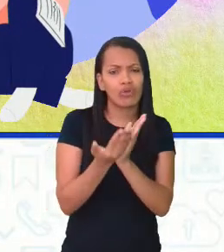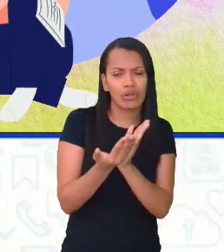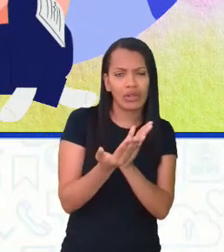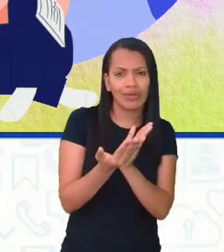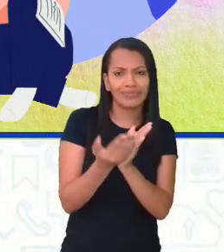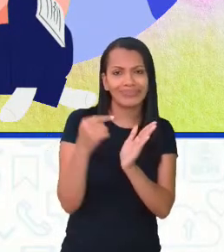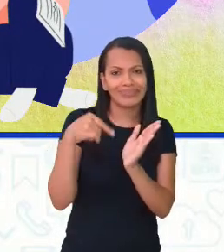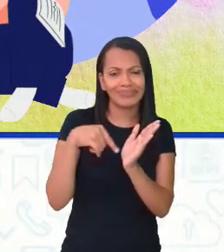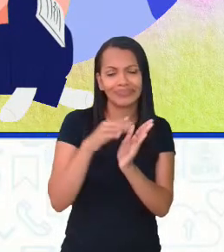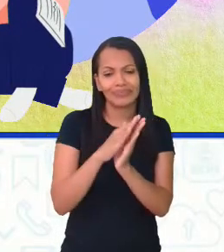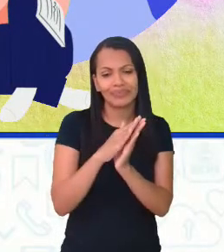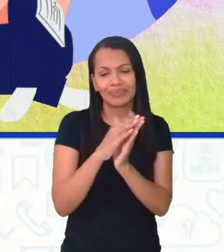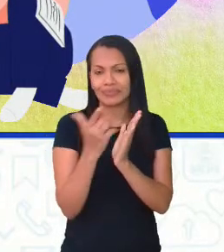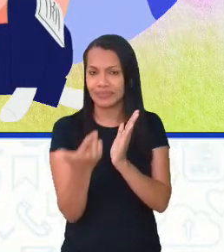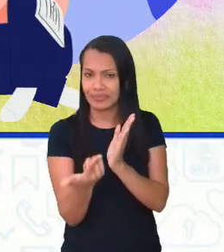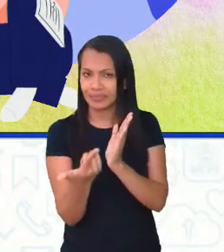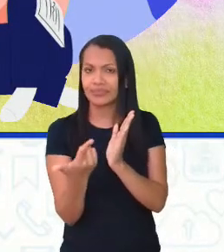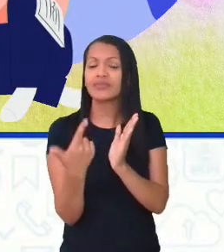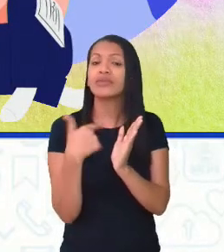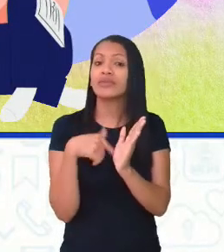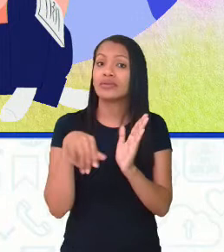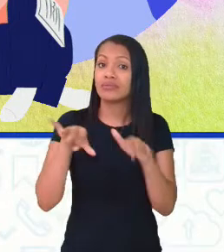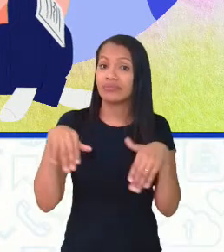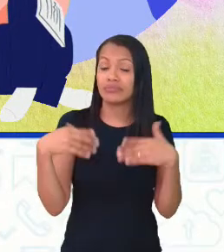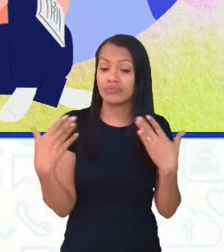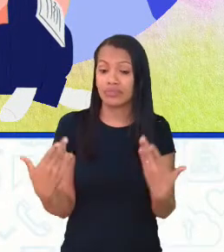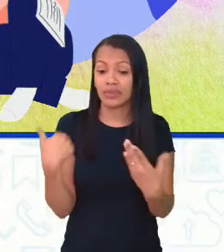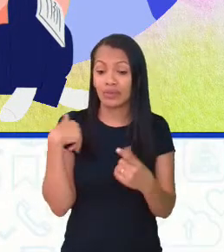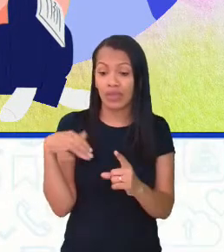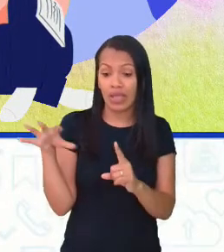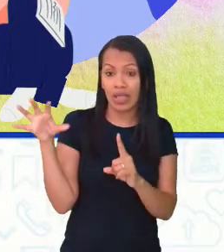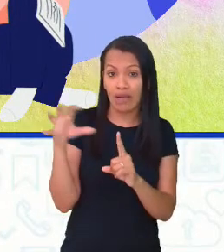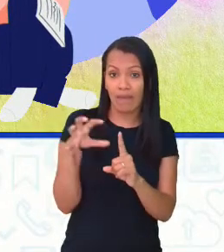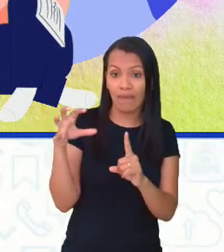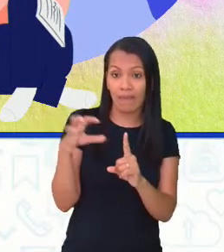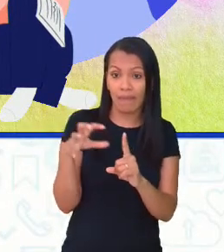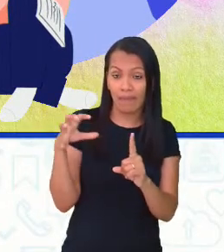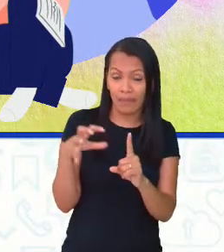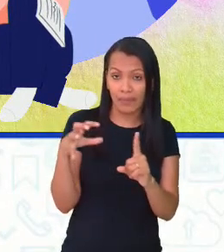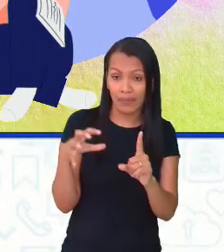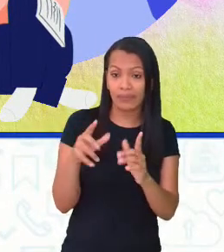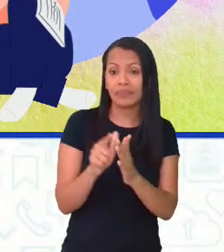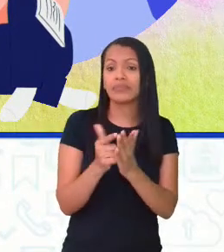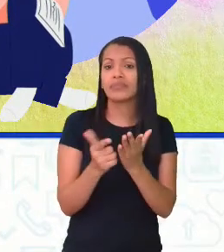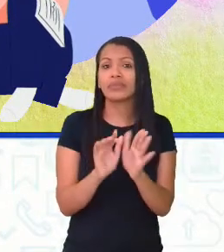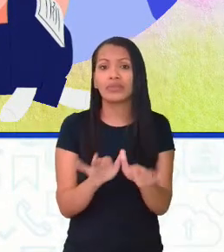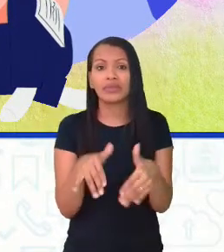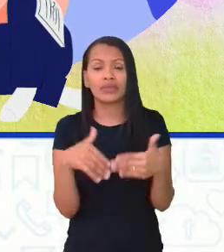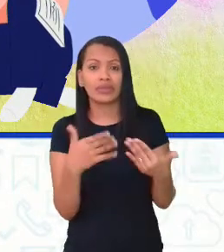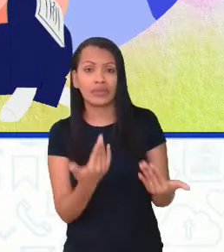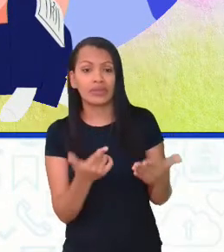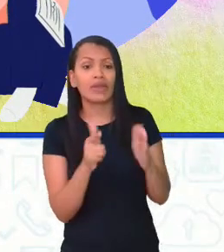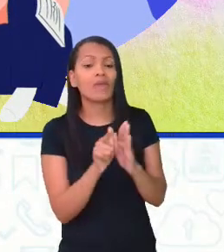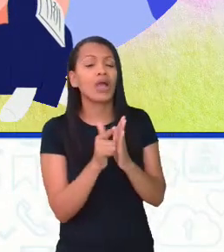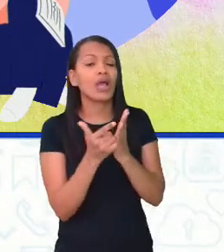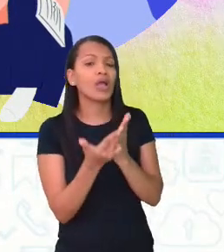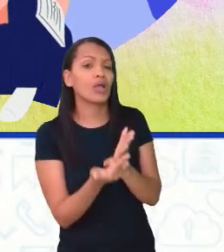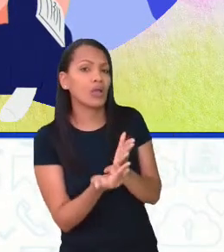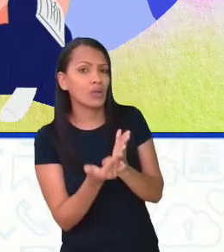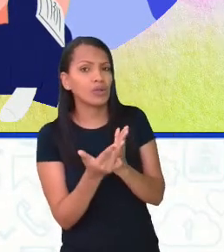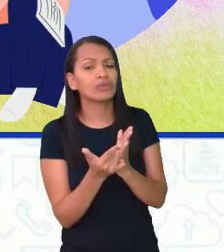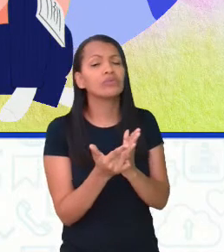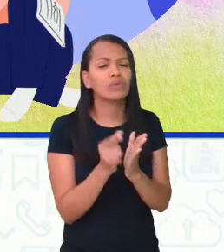estar nesse lugar, ela acaba absorvendo as influências daquilo que circula no jornal. Então, a crônica jornalística, ela vai